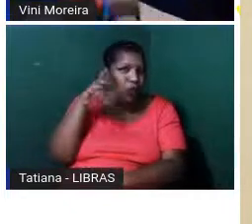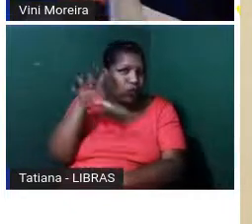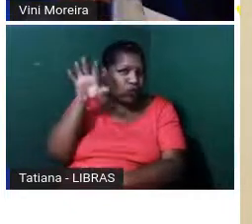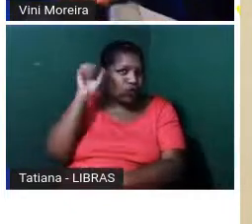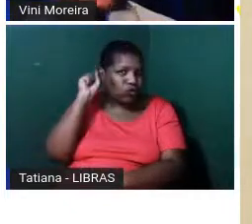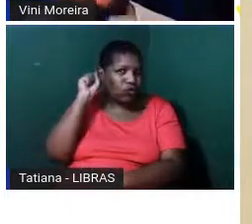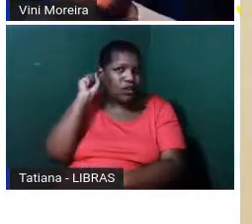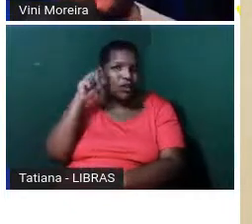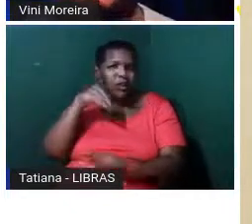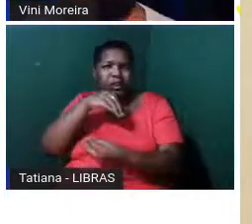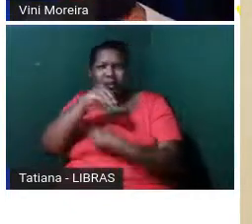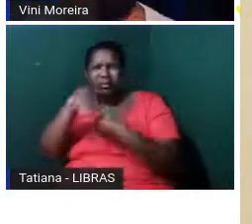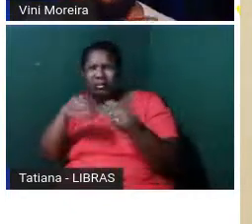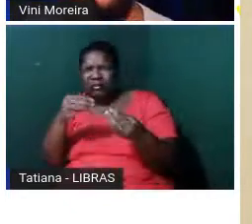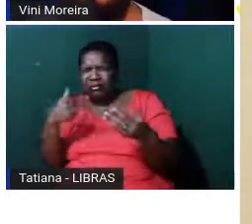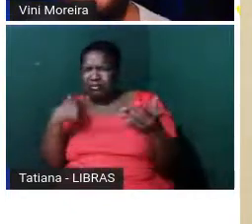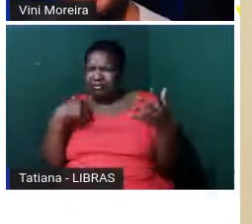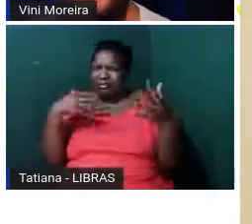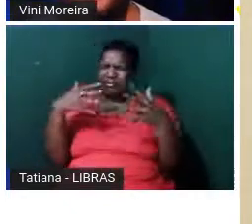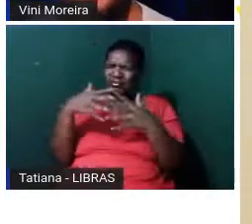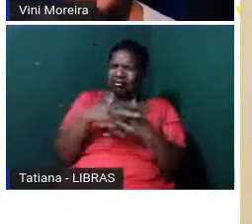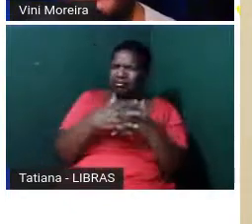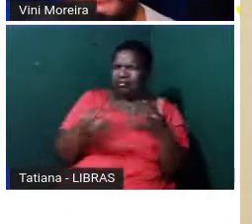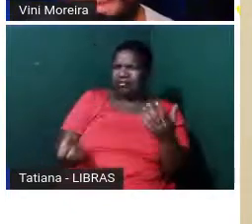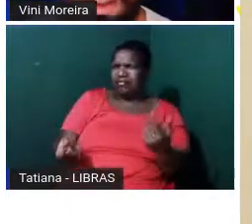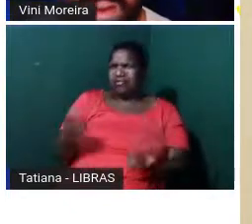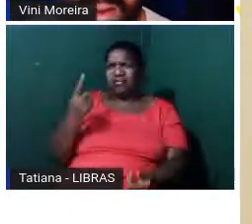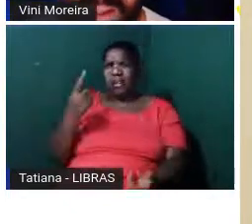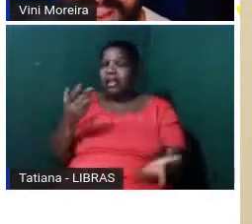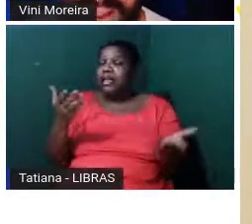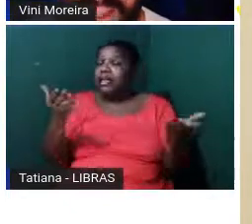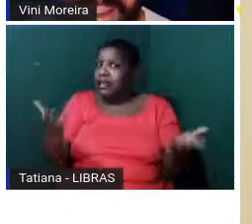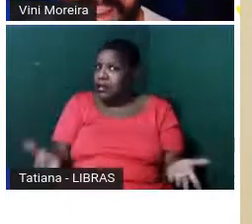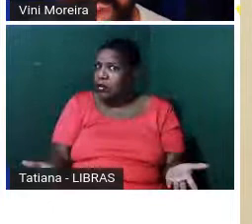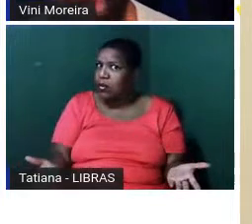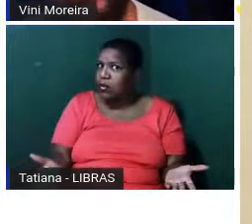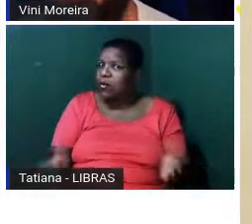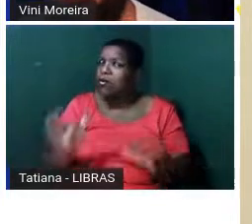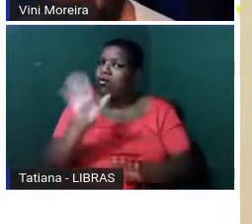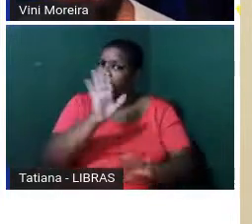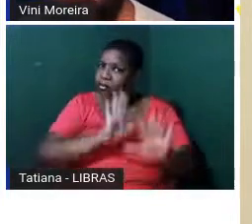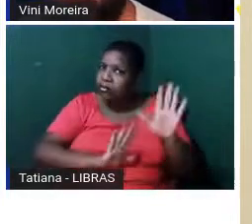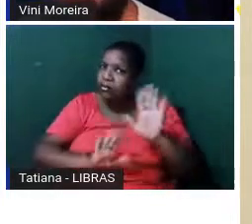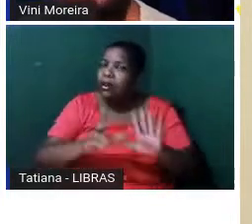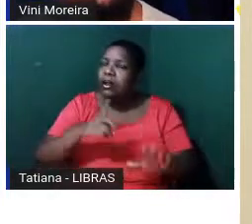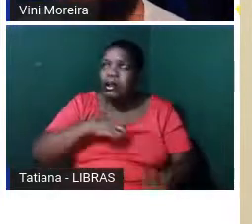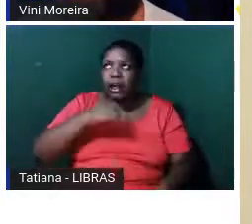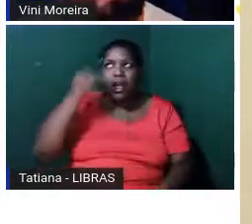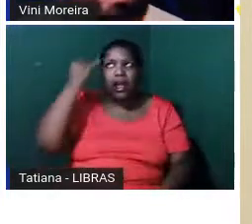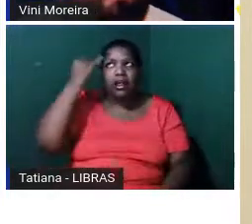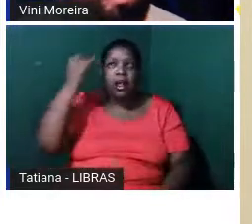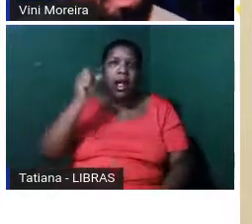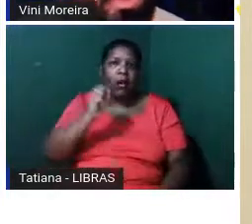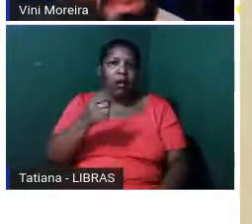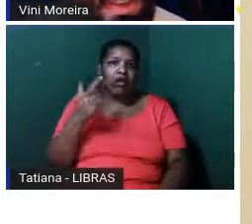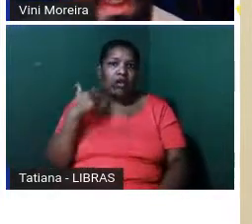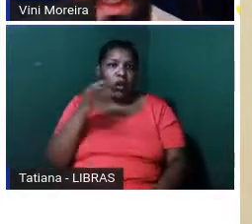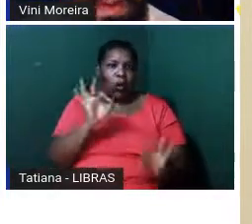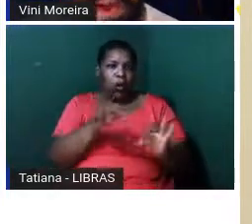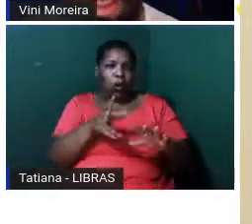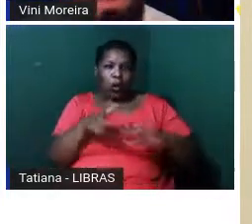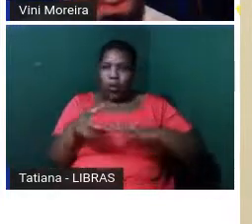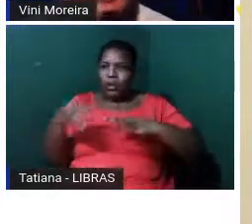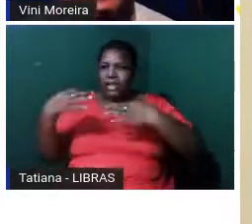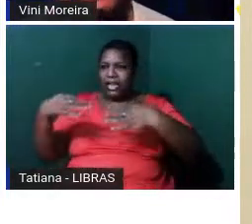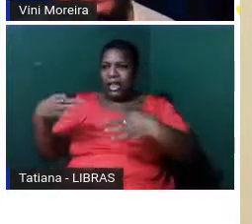misturar os áudios vai ficar uma coisa meio estranha então assim existe muitas a ideia de que a gente pode consertar muita coisa